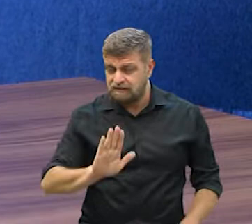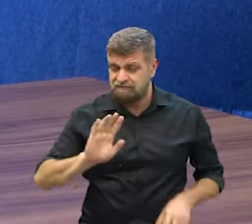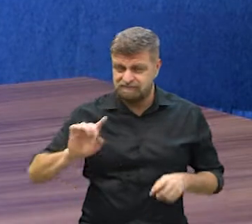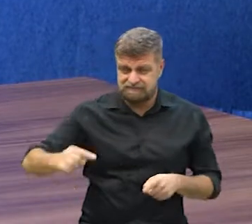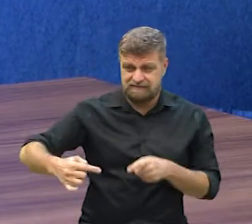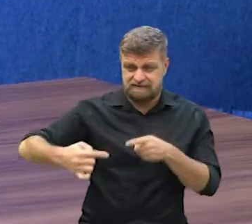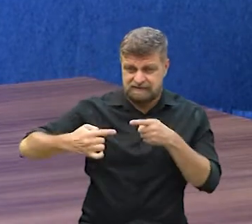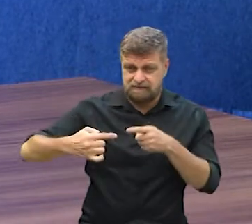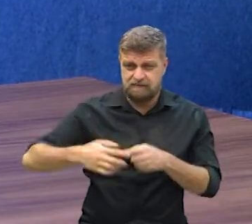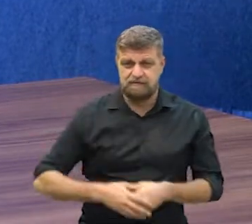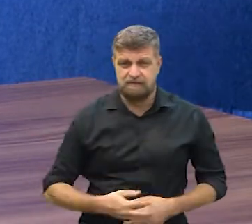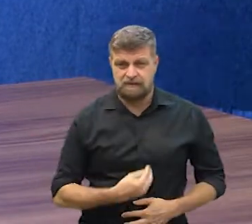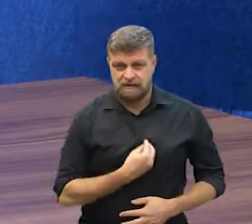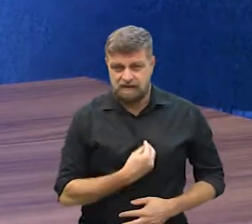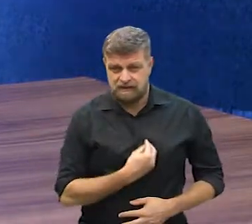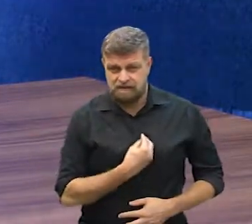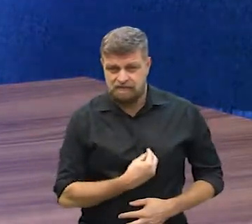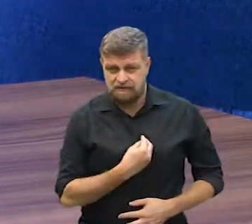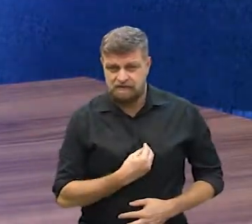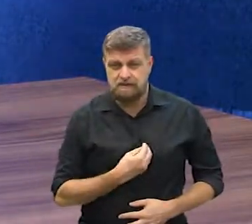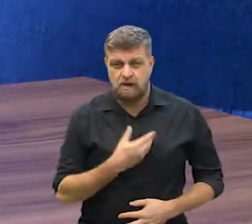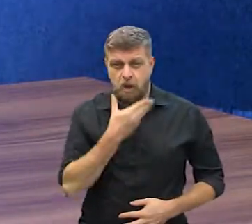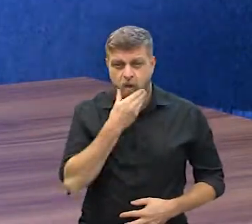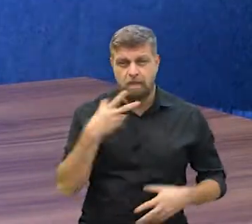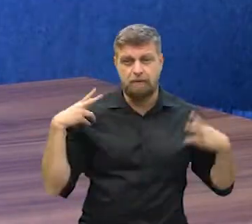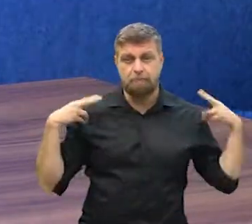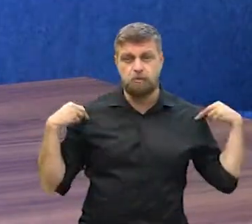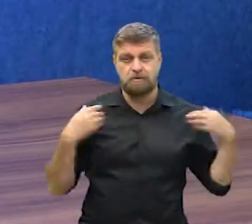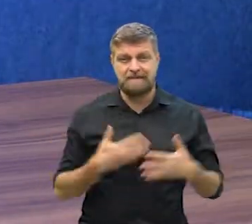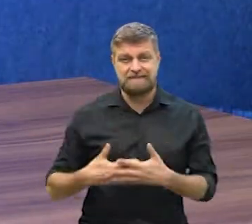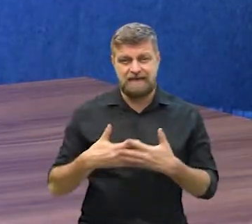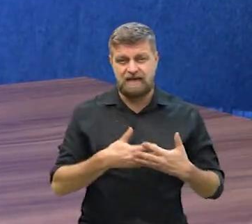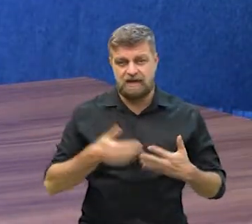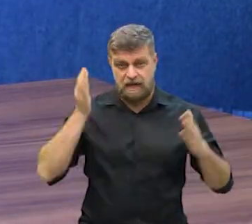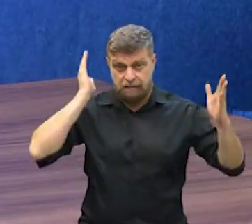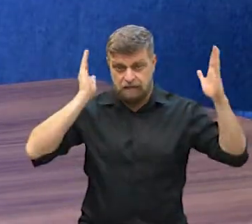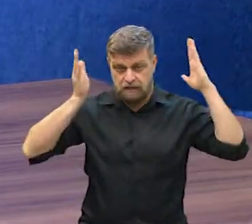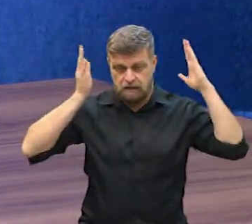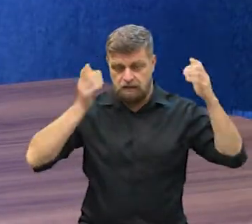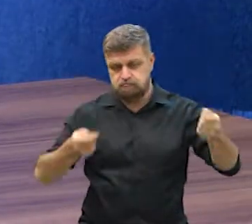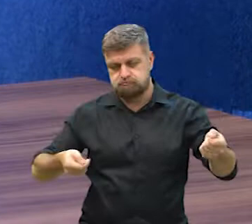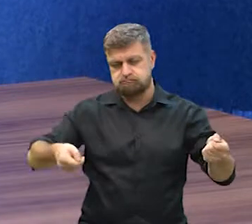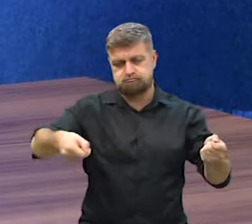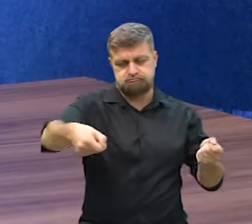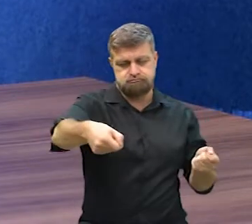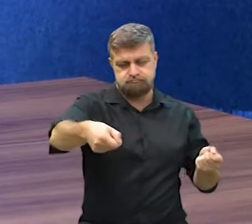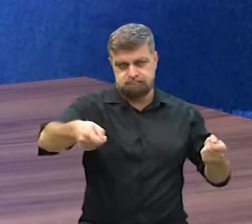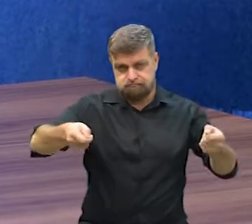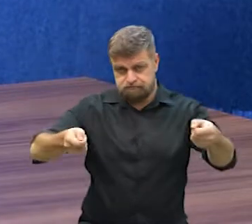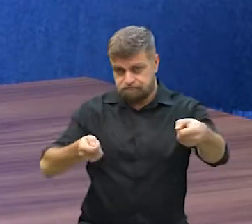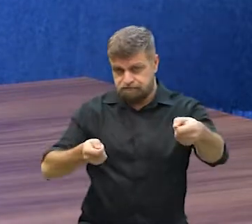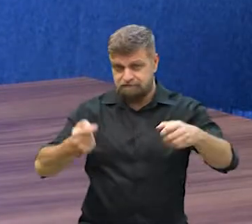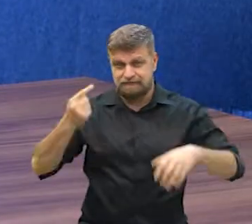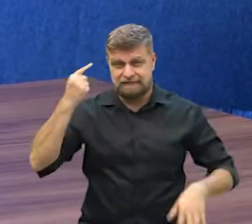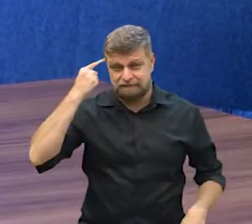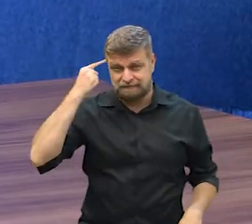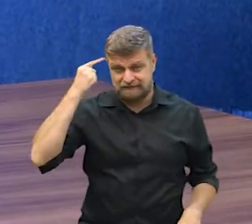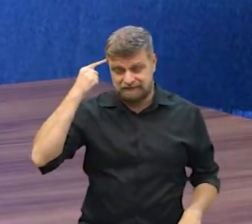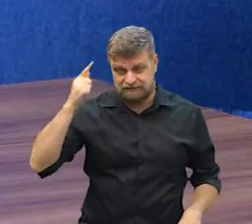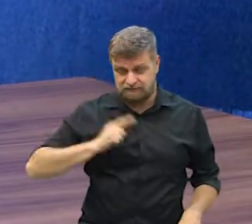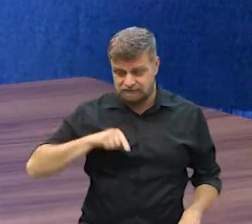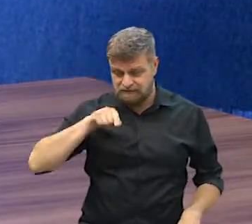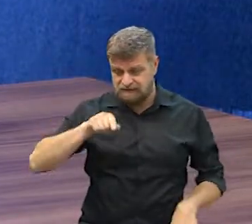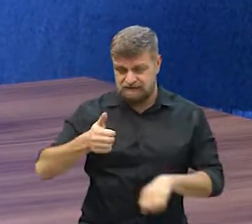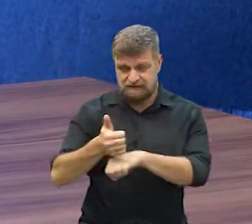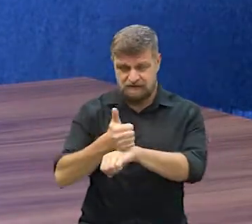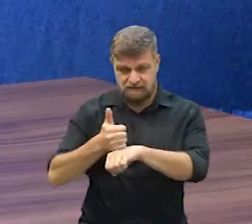os desafios da rotina da vida dos caminhoneiros. E pensando nisso e no pouco tempo